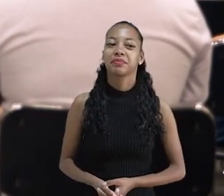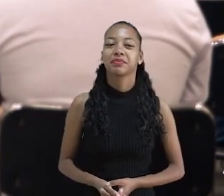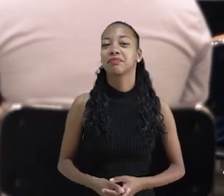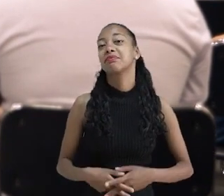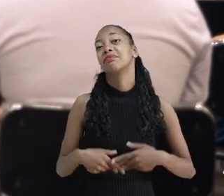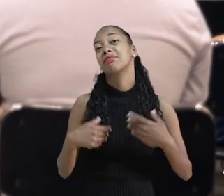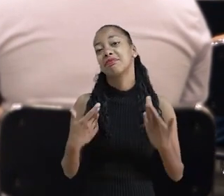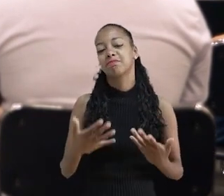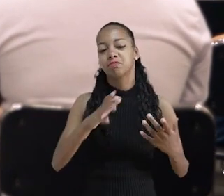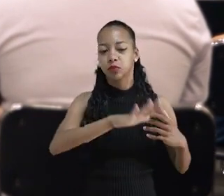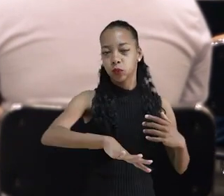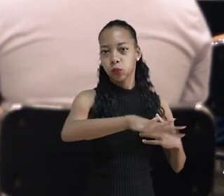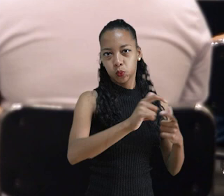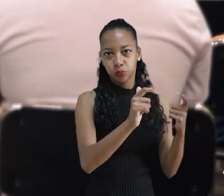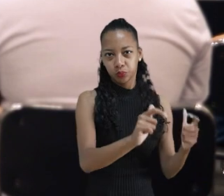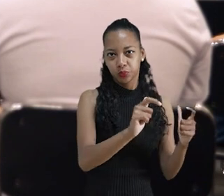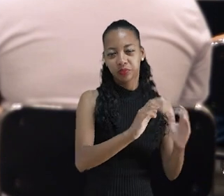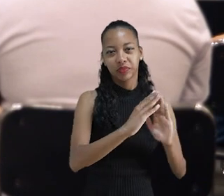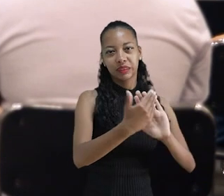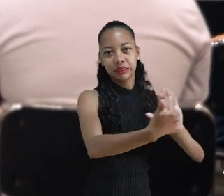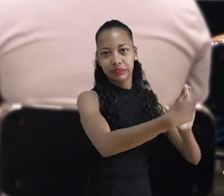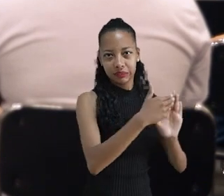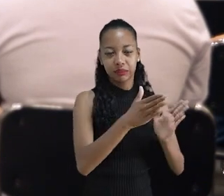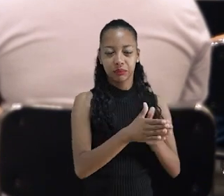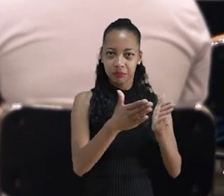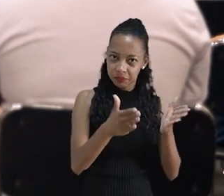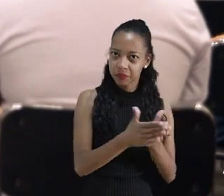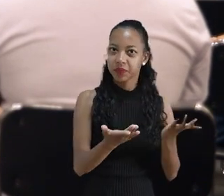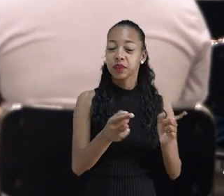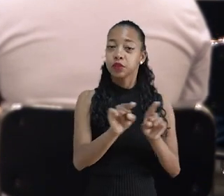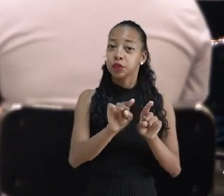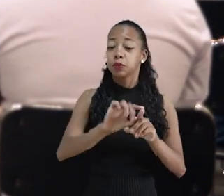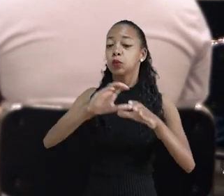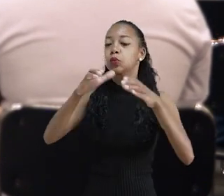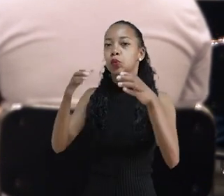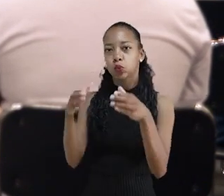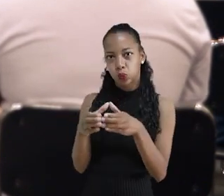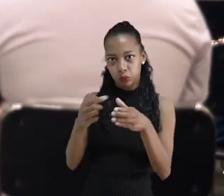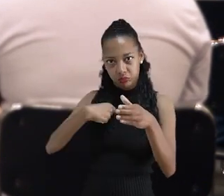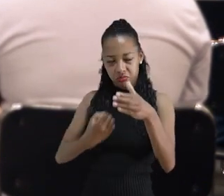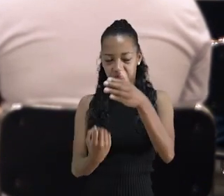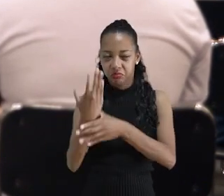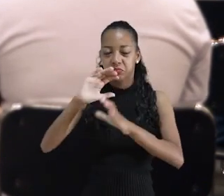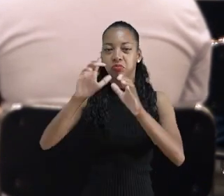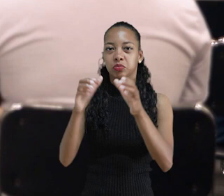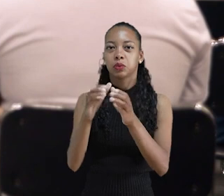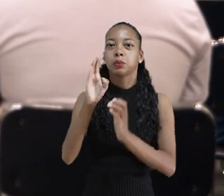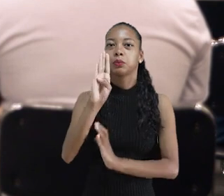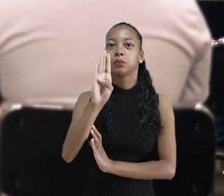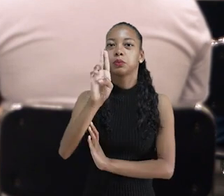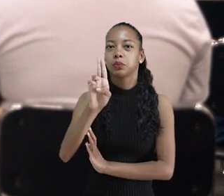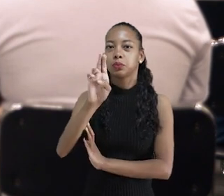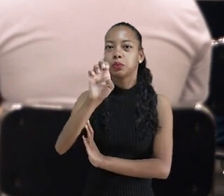estamos numa cidade periférica e a companhia boeiro aberto está na periferia dessa cidade periférica né